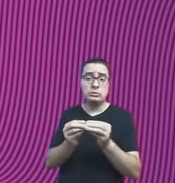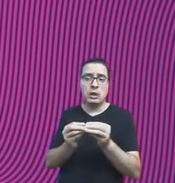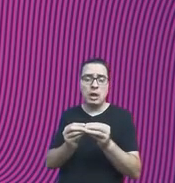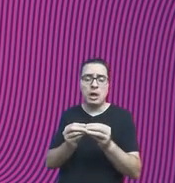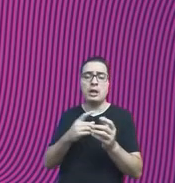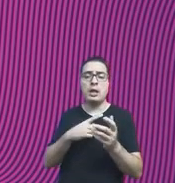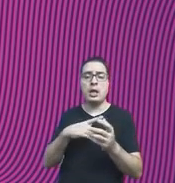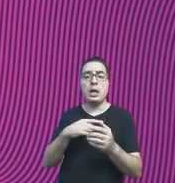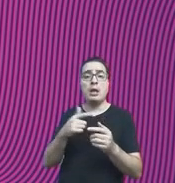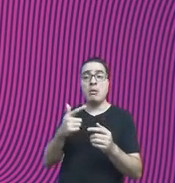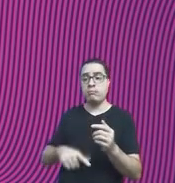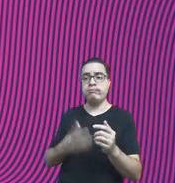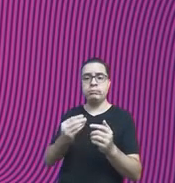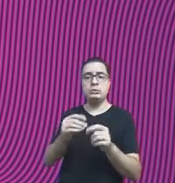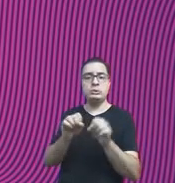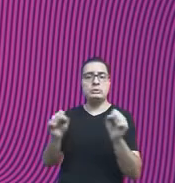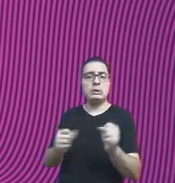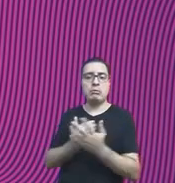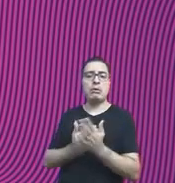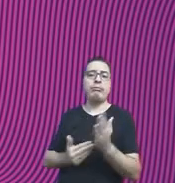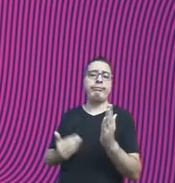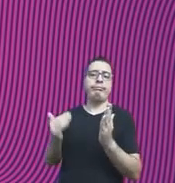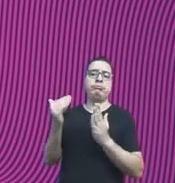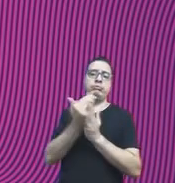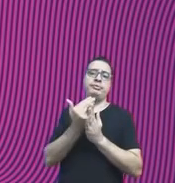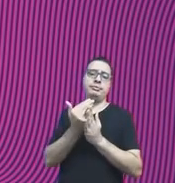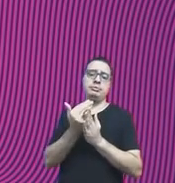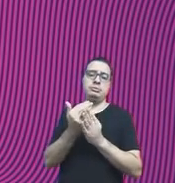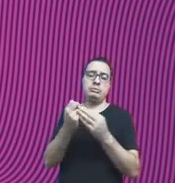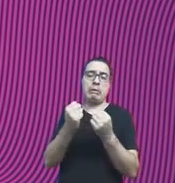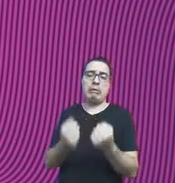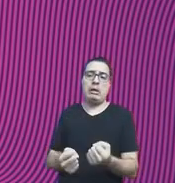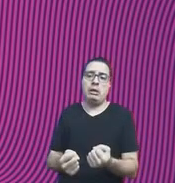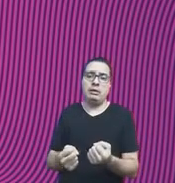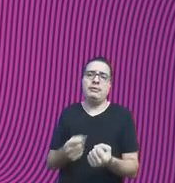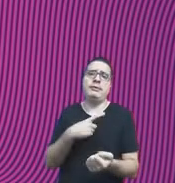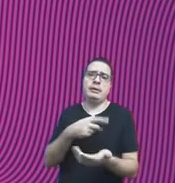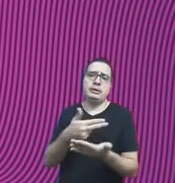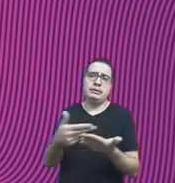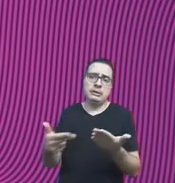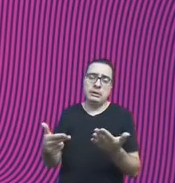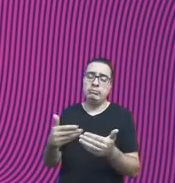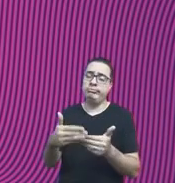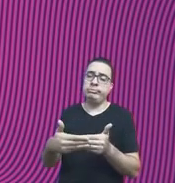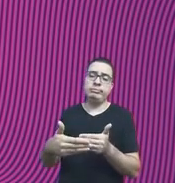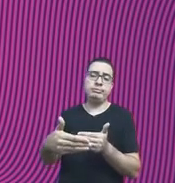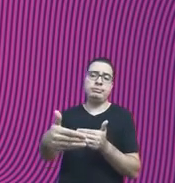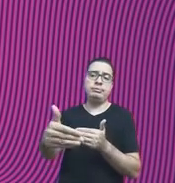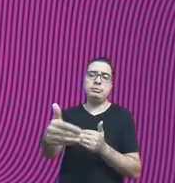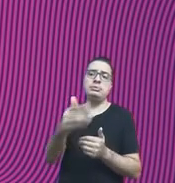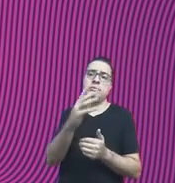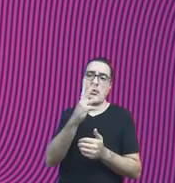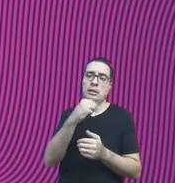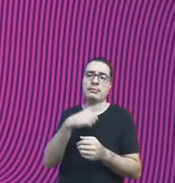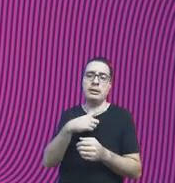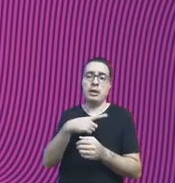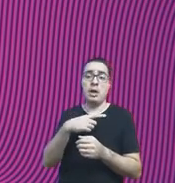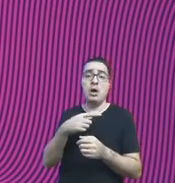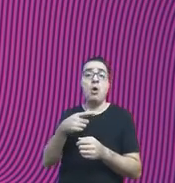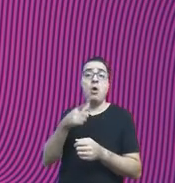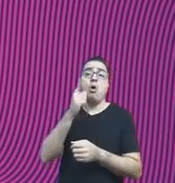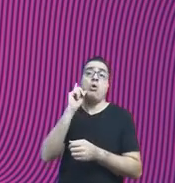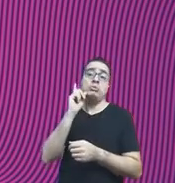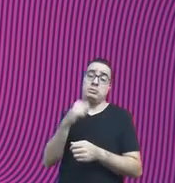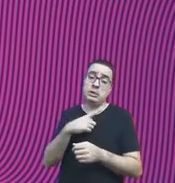no sistema que naturalmente vai trazer consequências de longo prazo. A gente teve ontem, né, até em decorrência de uma medida